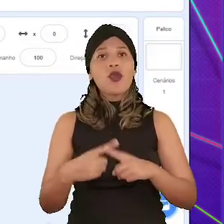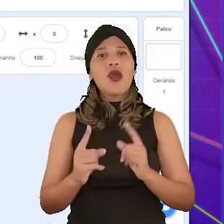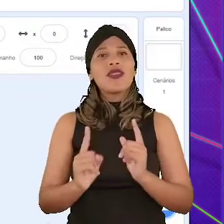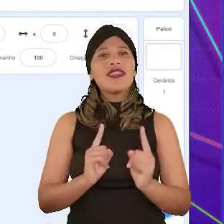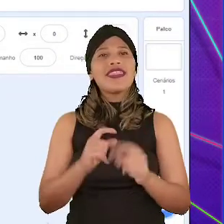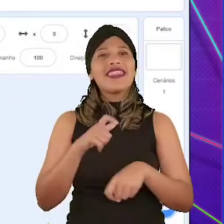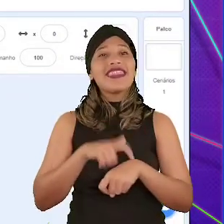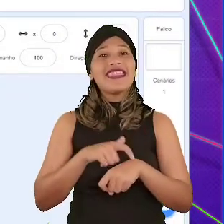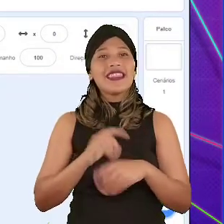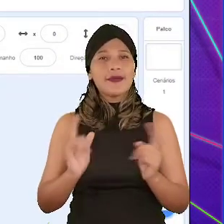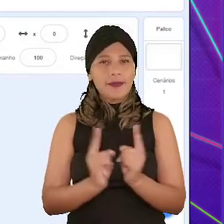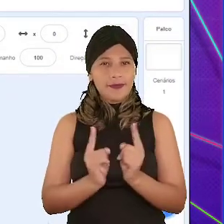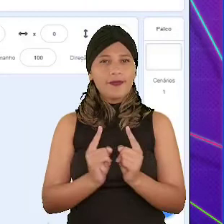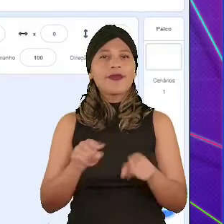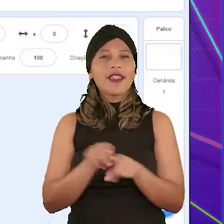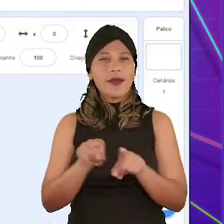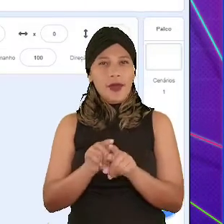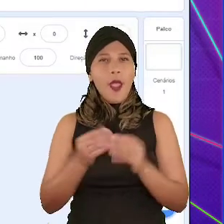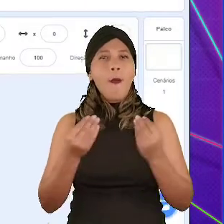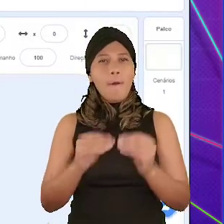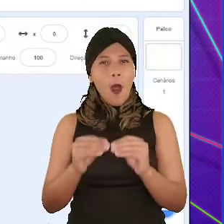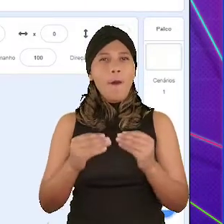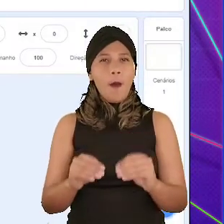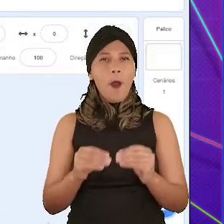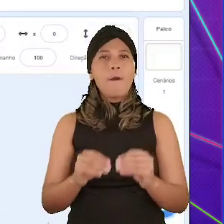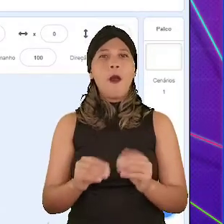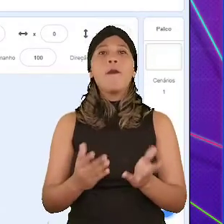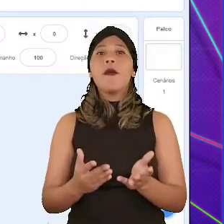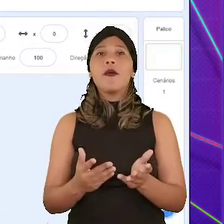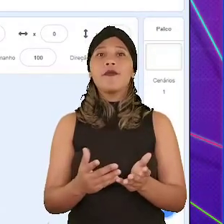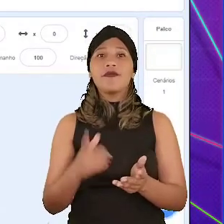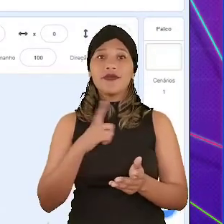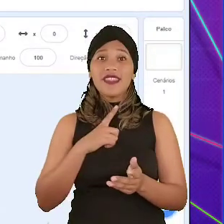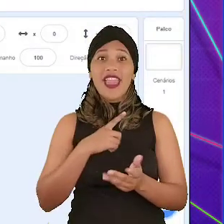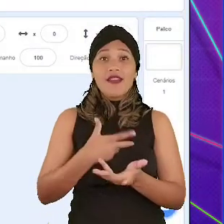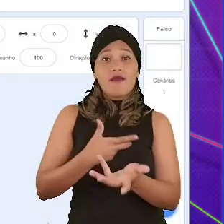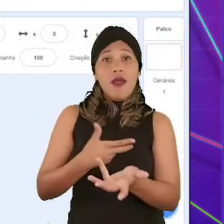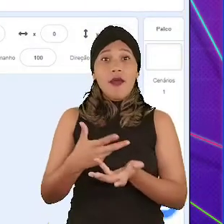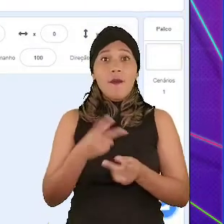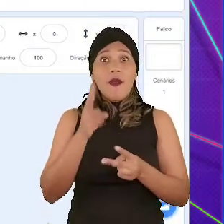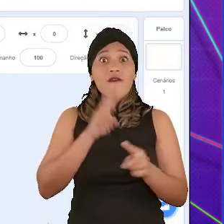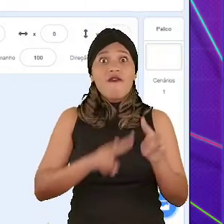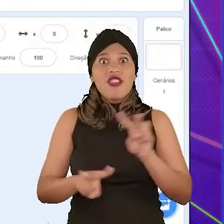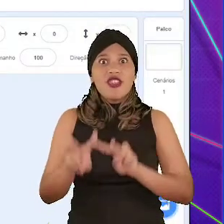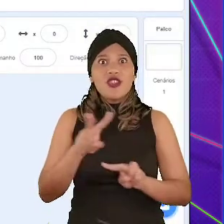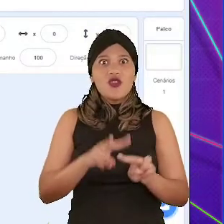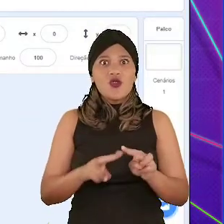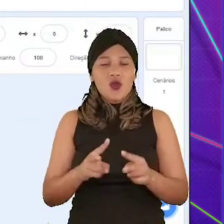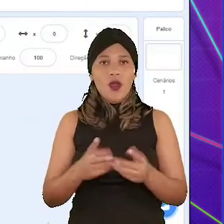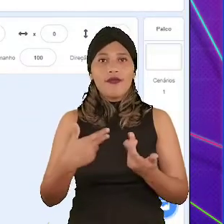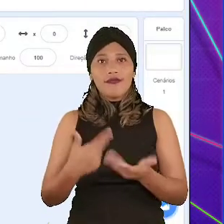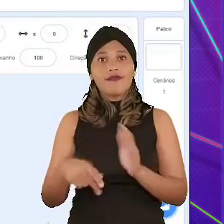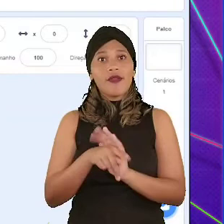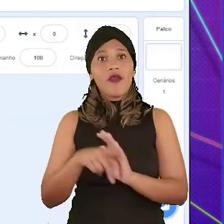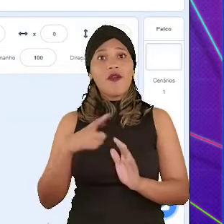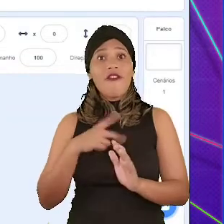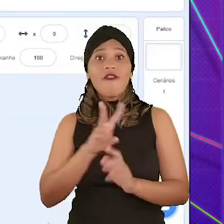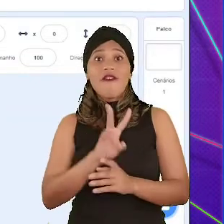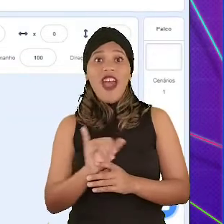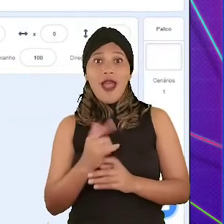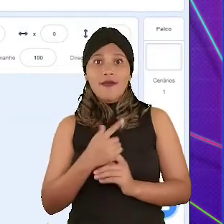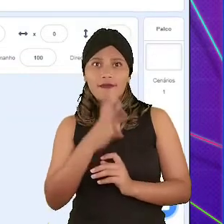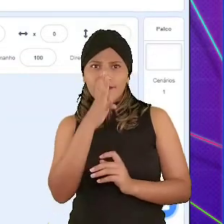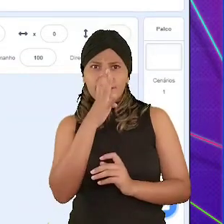segundos Esse comando quando colocamos ele dentro de uma sequência lógica de blocos nós temos uma interação visual do ator